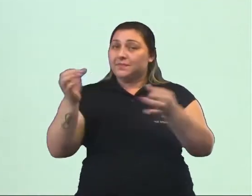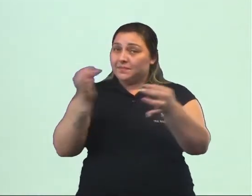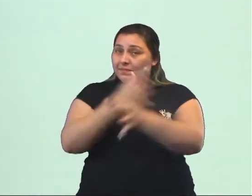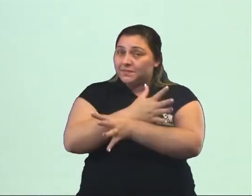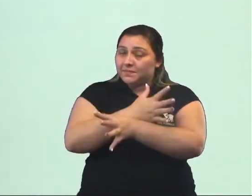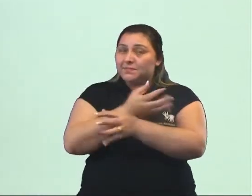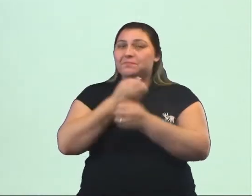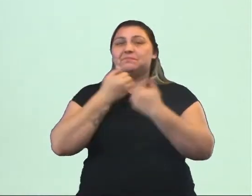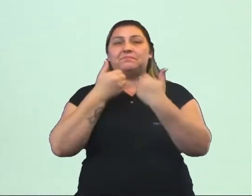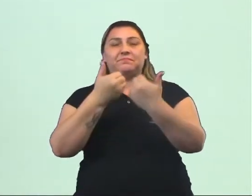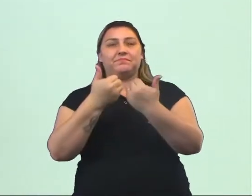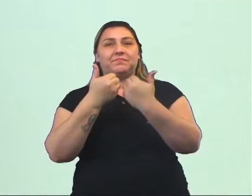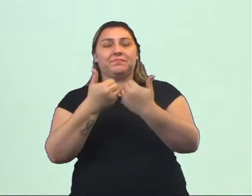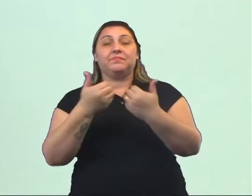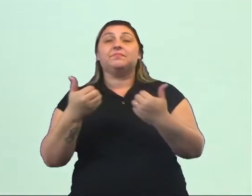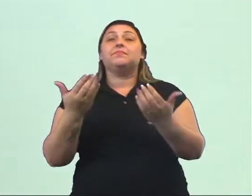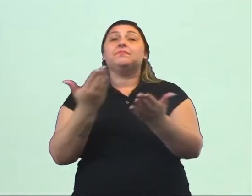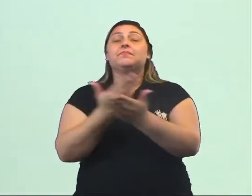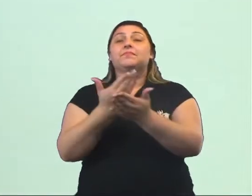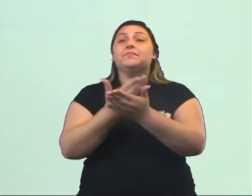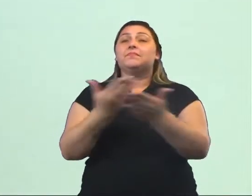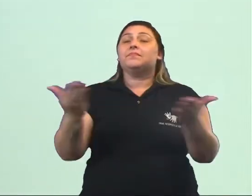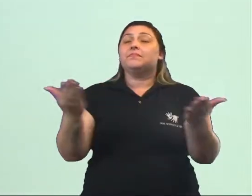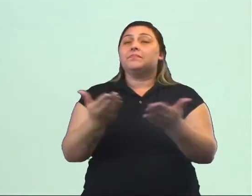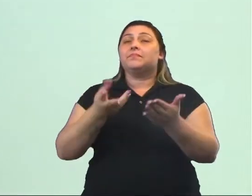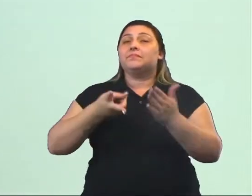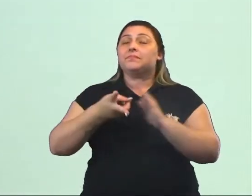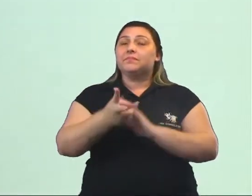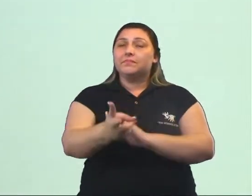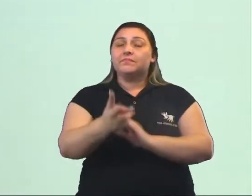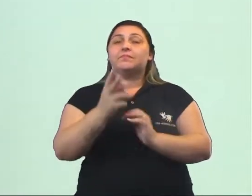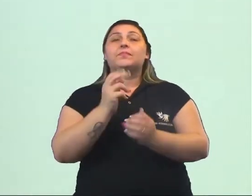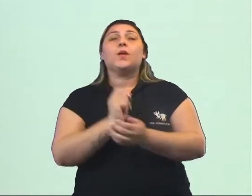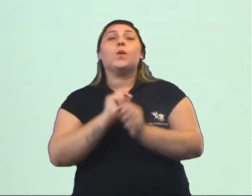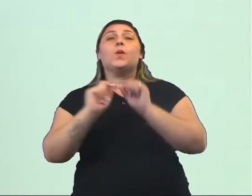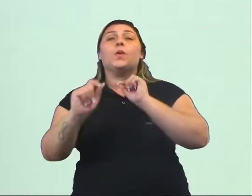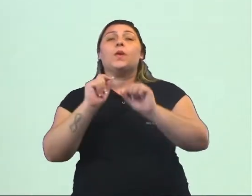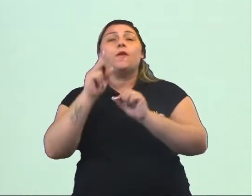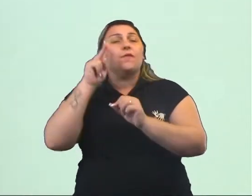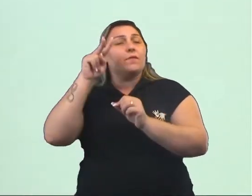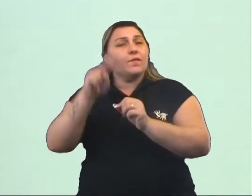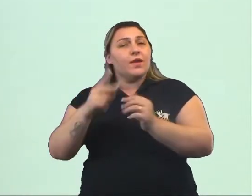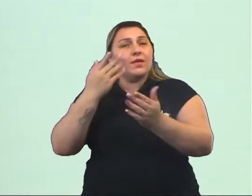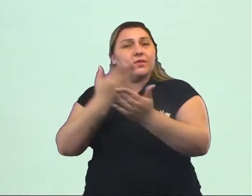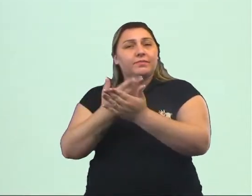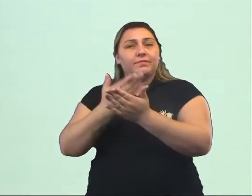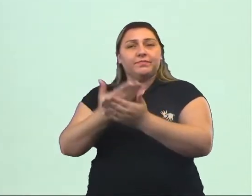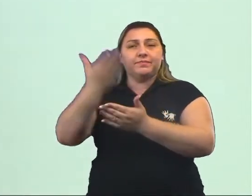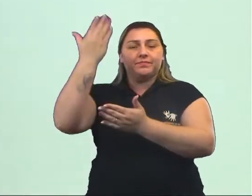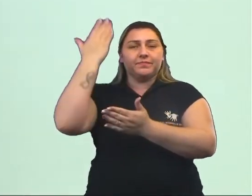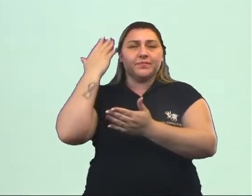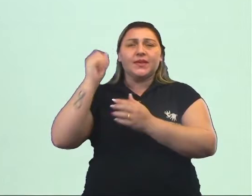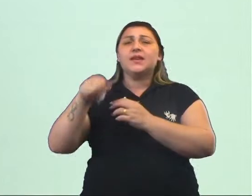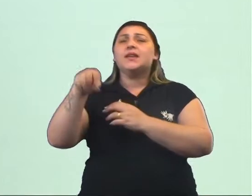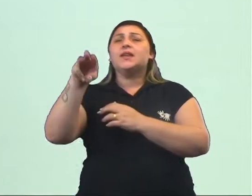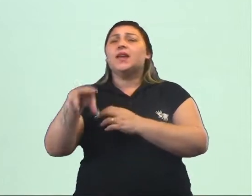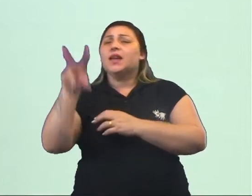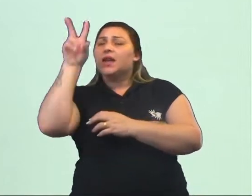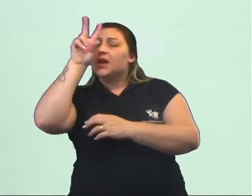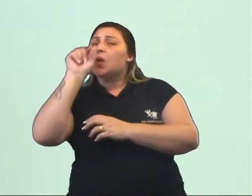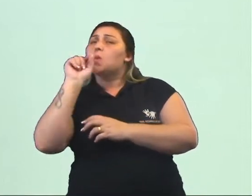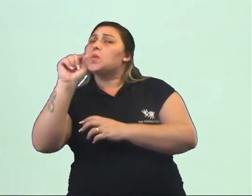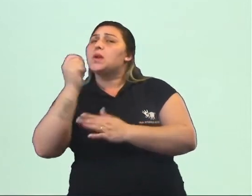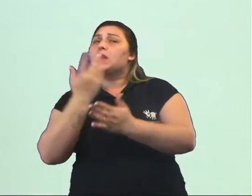preparados? Muito bem! A nossa aula de hoje nós vamos dar continuidade ao que estávamos vendo na aula anterior. Quem é que lembra sobre